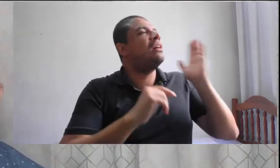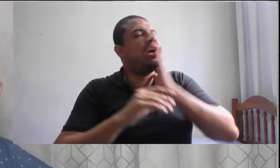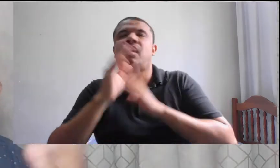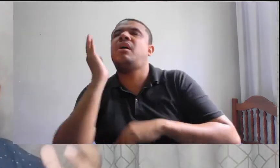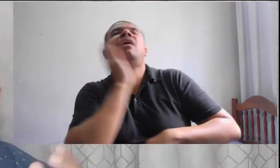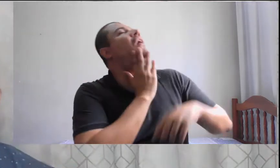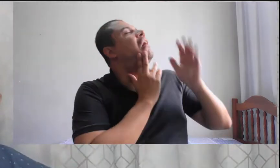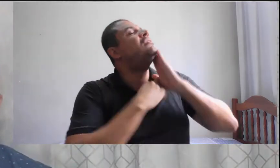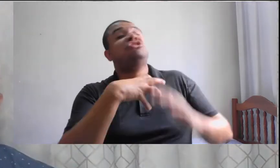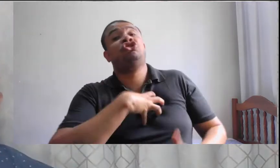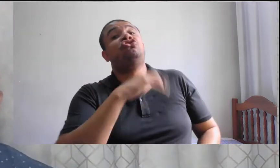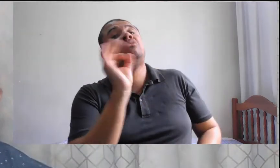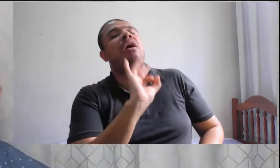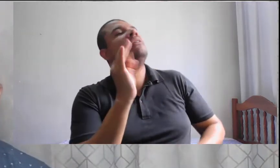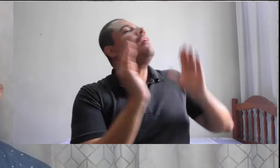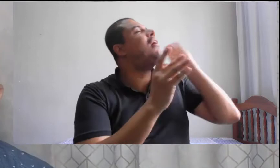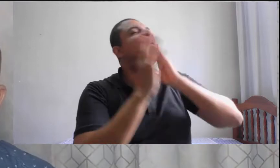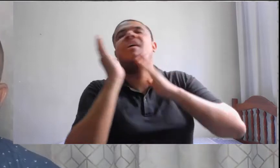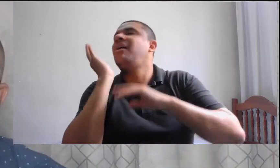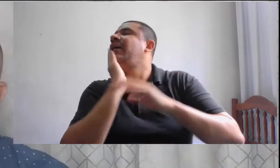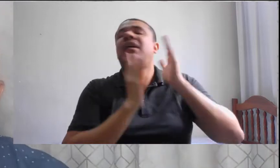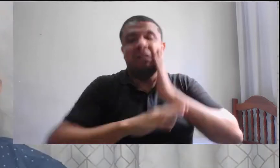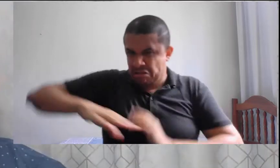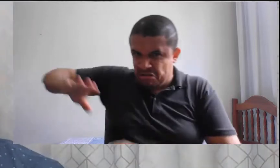estava anestesiado.